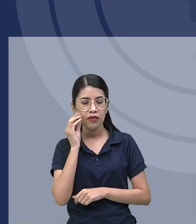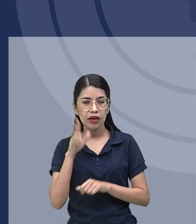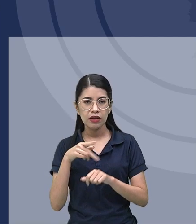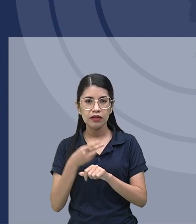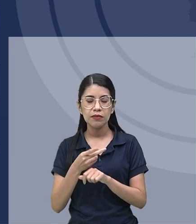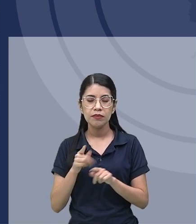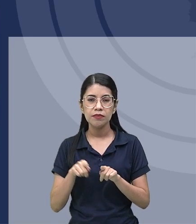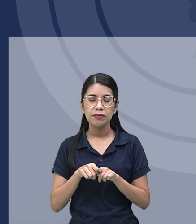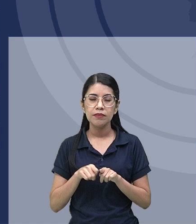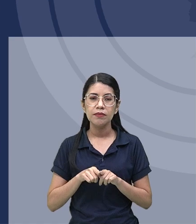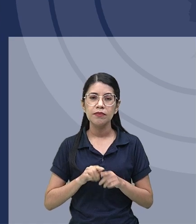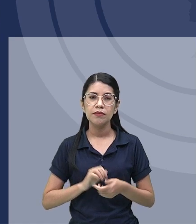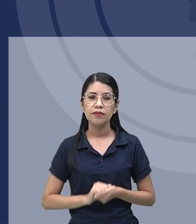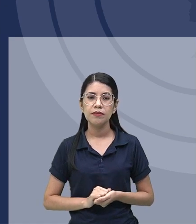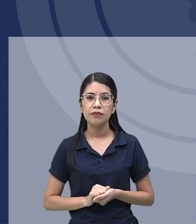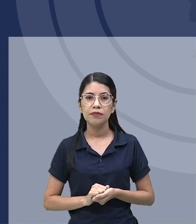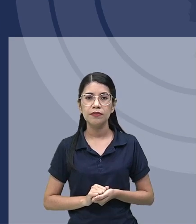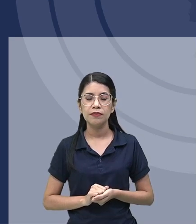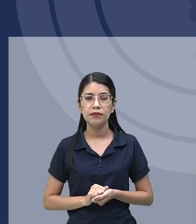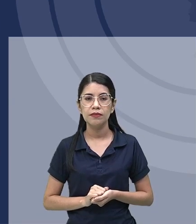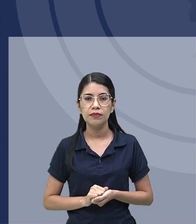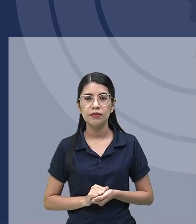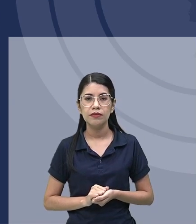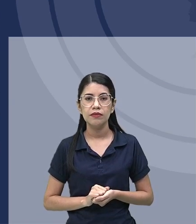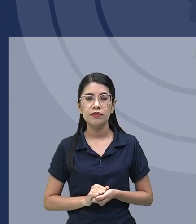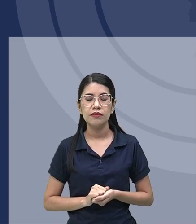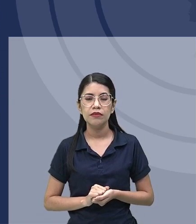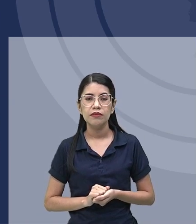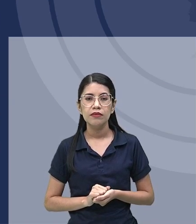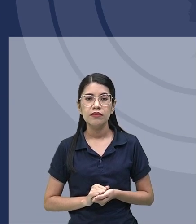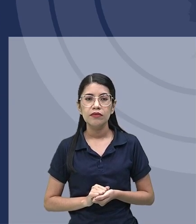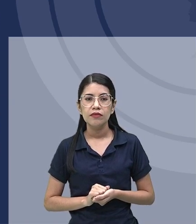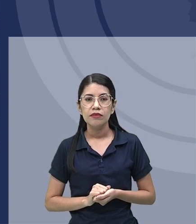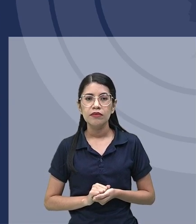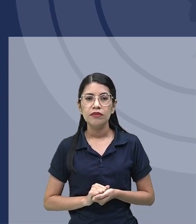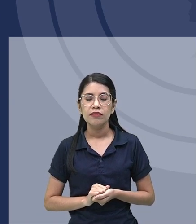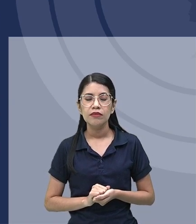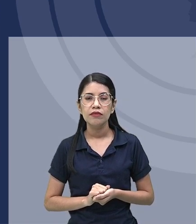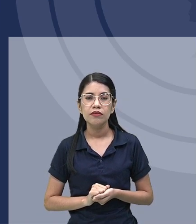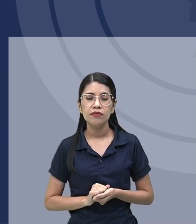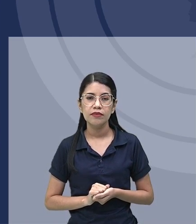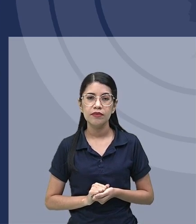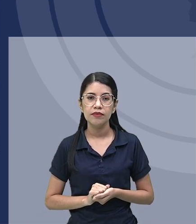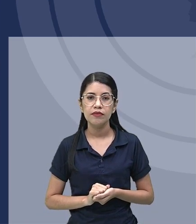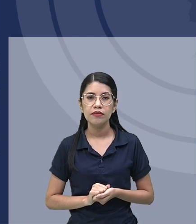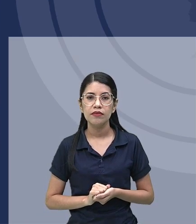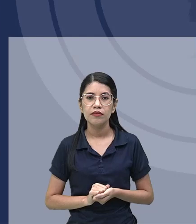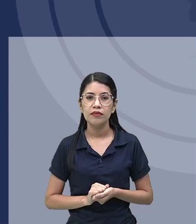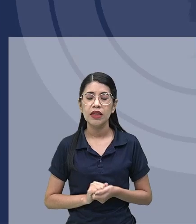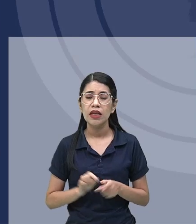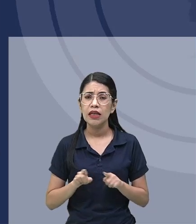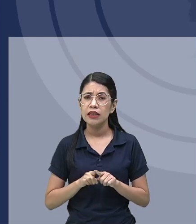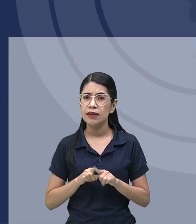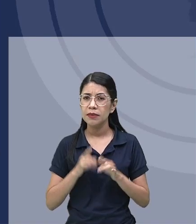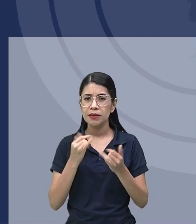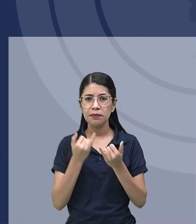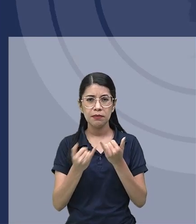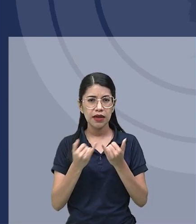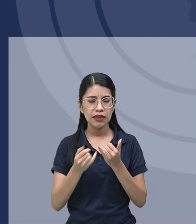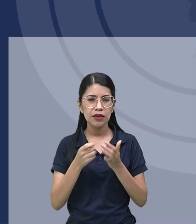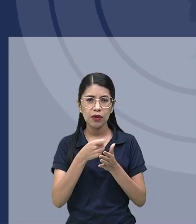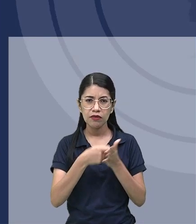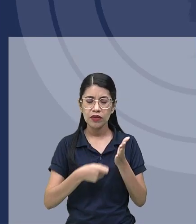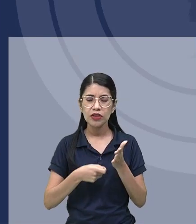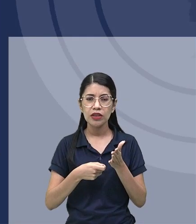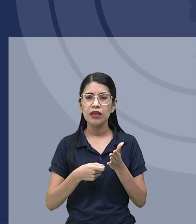zoom, aí acredito que vai ficar fácil para vocês verem, né? Dando o zoom. Ela é muito parecida com a primeira ficha que nós